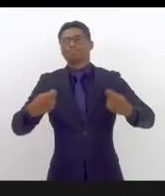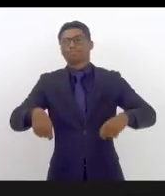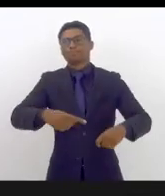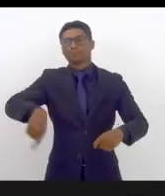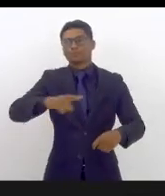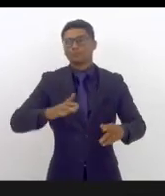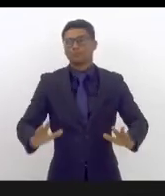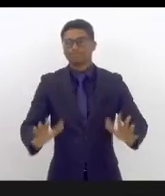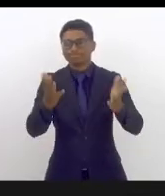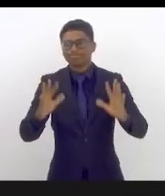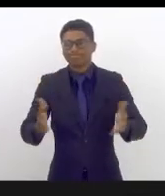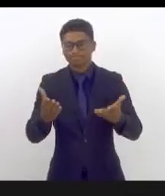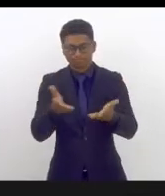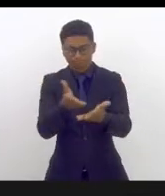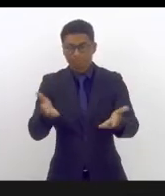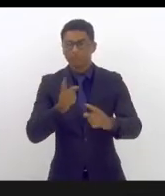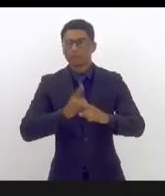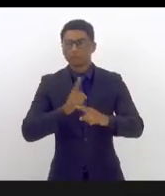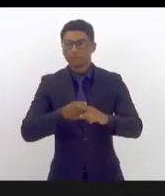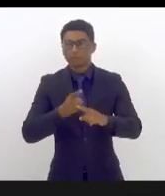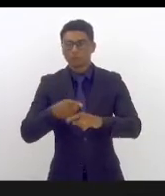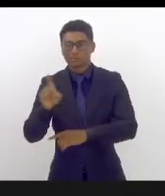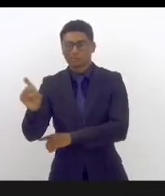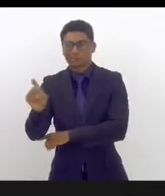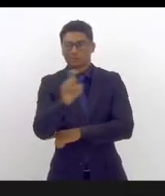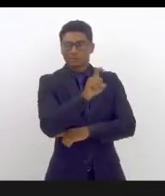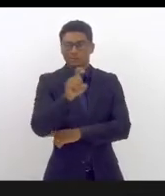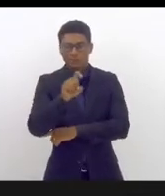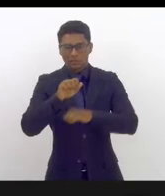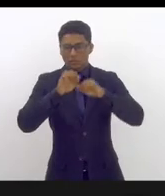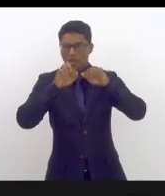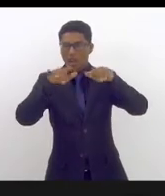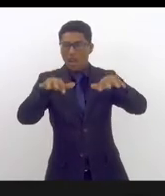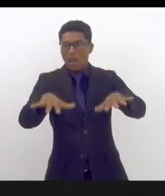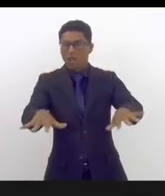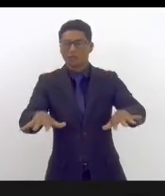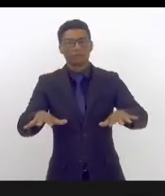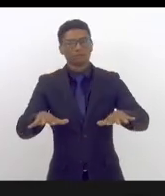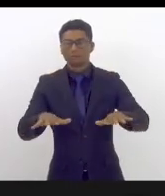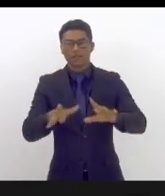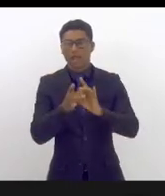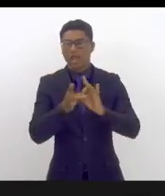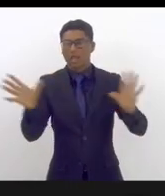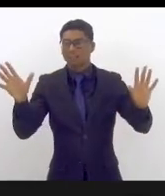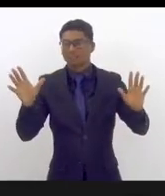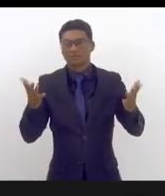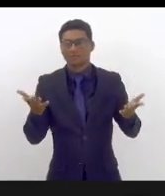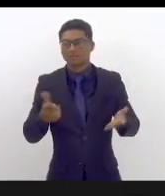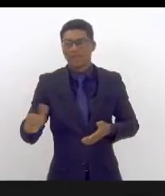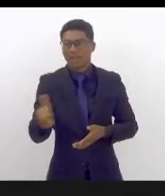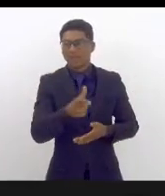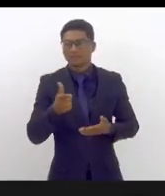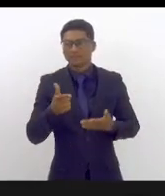que a gente se alimente melhor livre de agrotóxico então é um senhor projeto eu vou votar favorável